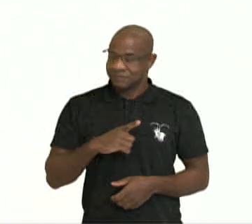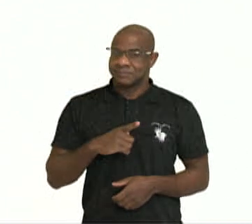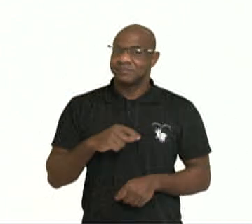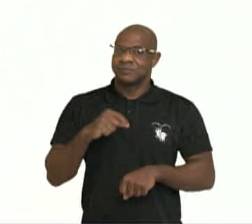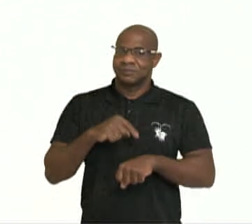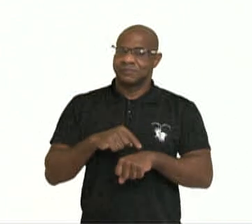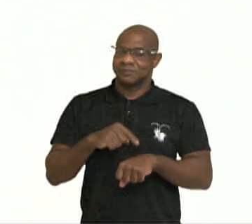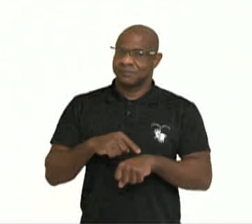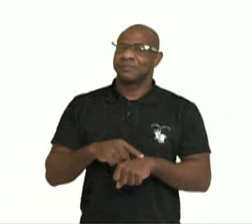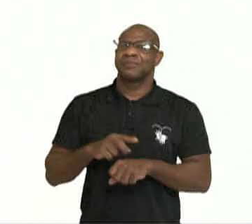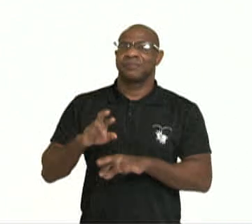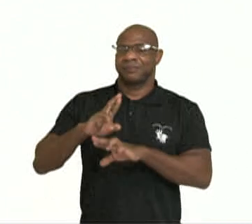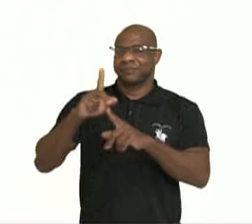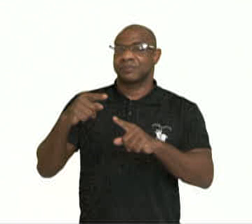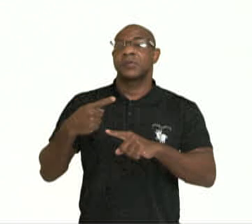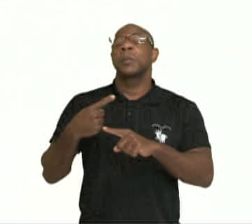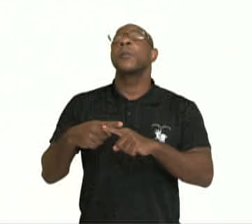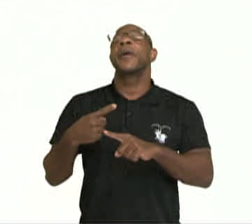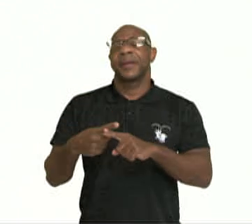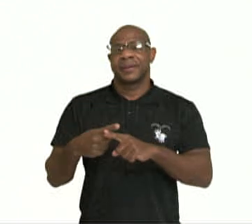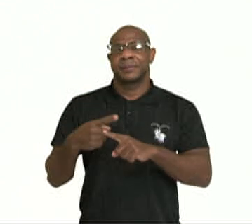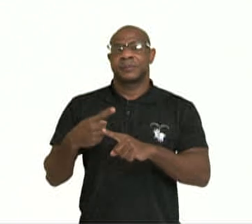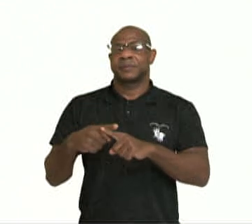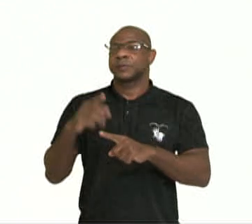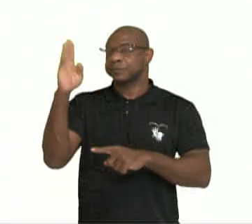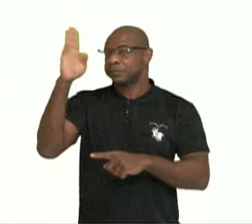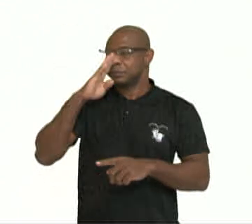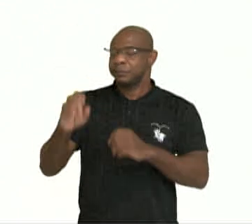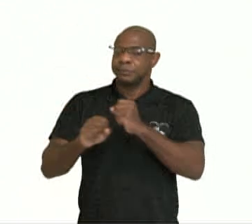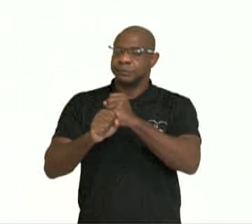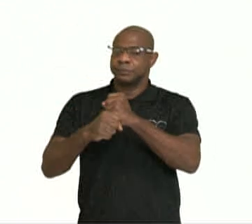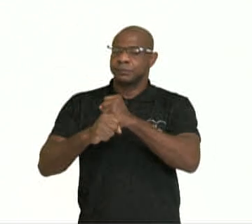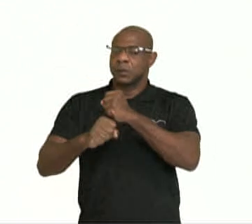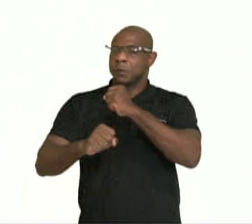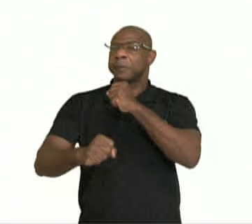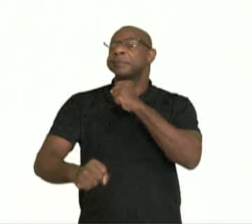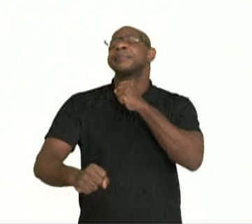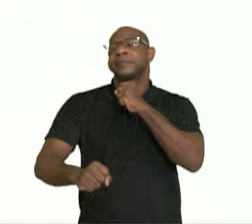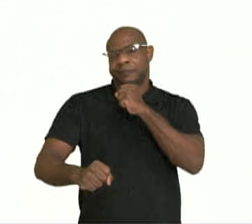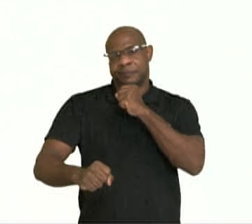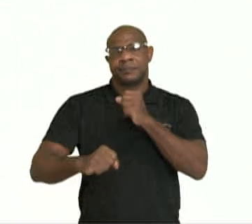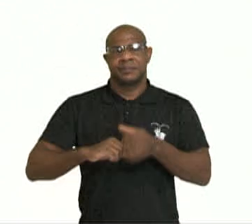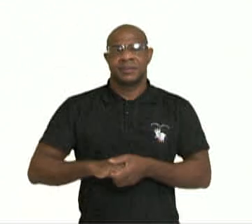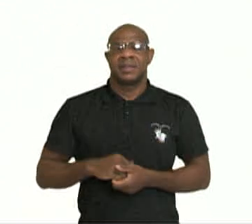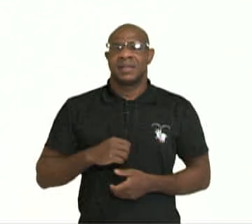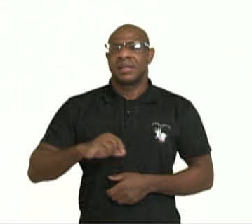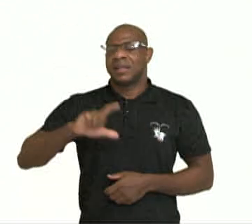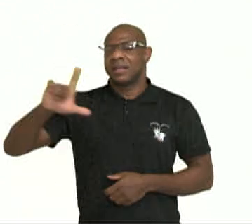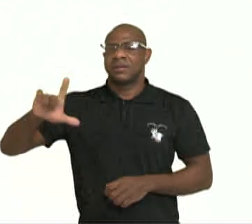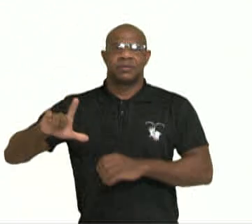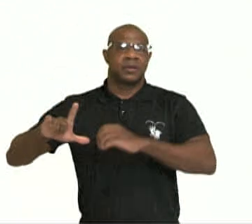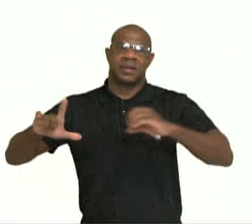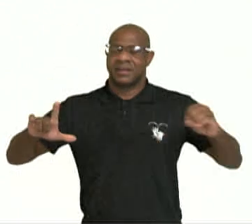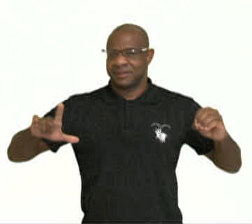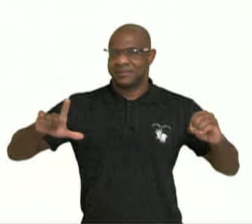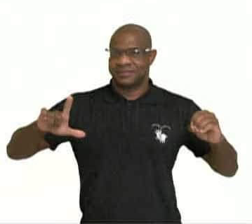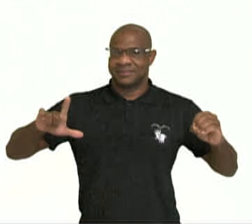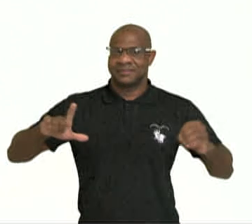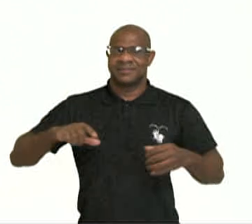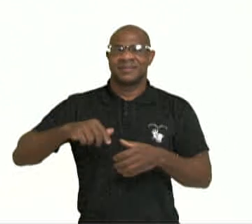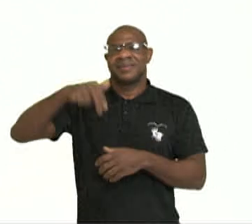sua grande extensão, este-oeste. Então, de acordo com a extensão do país, leste-oeste, aí, vocês